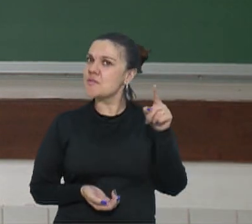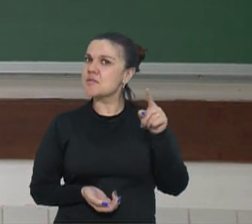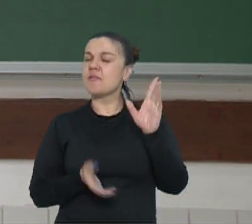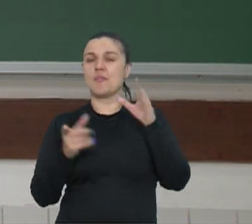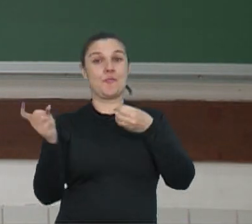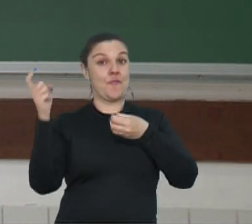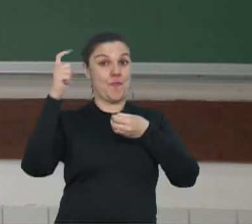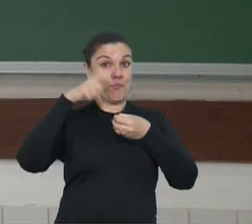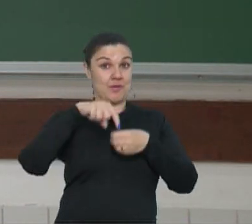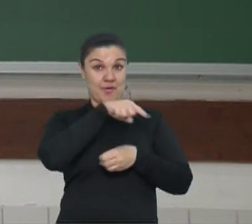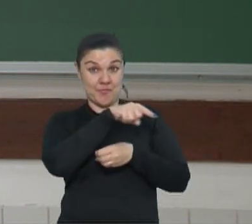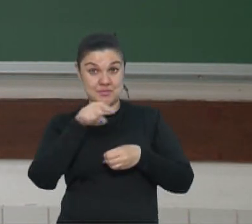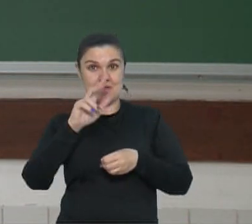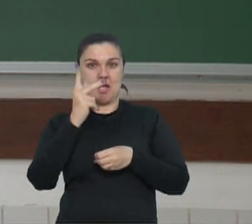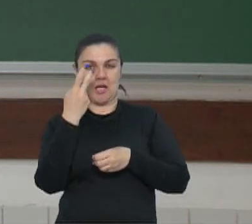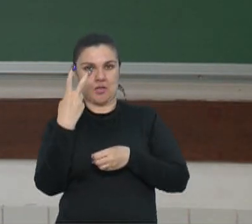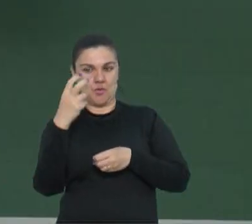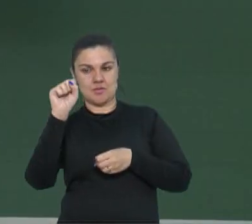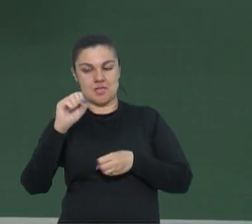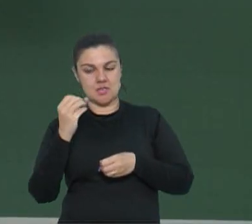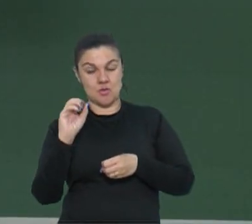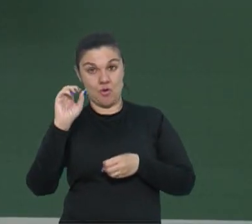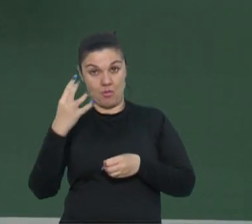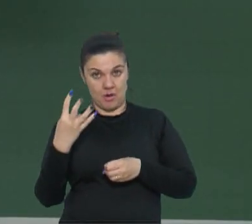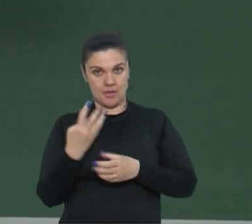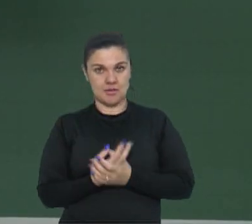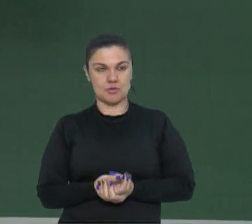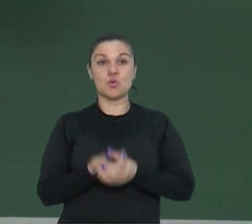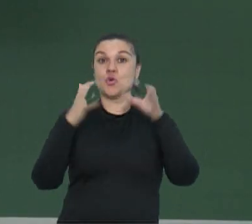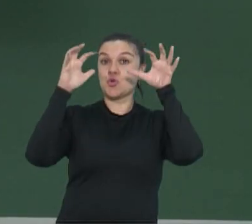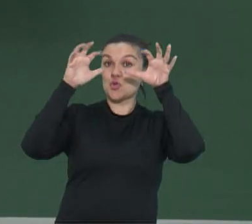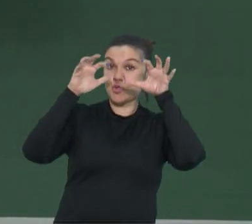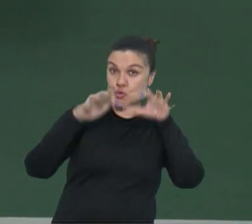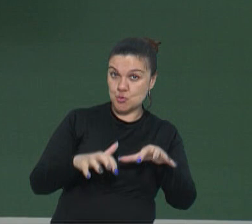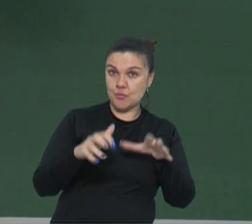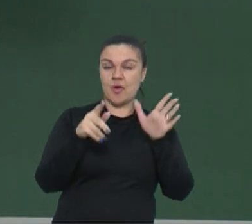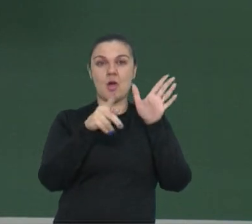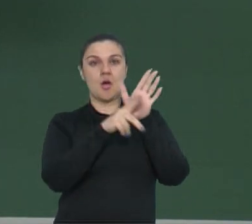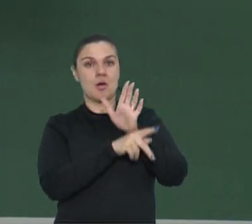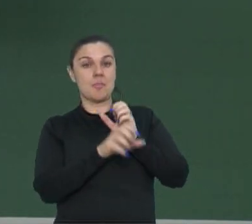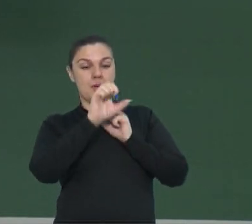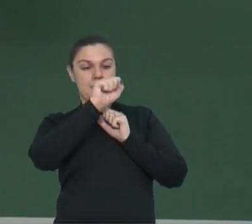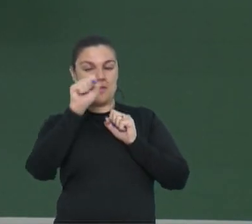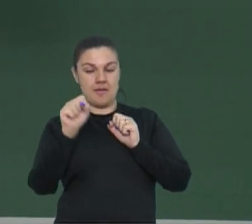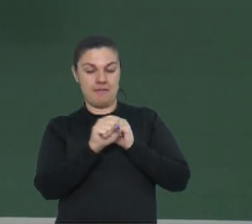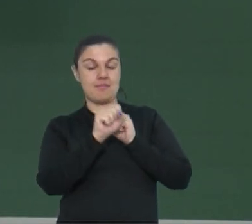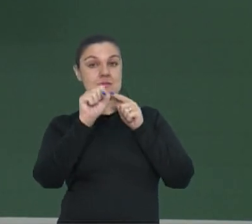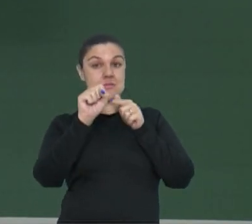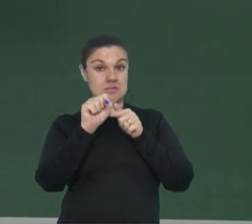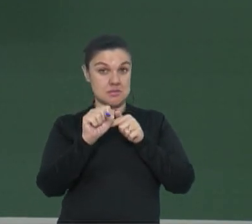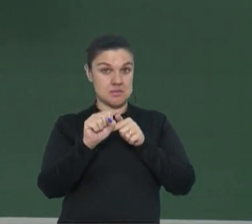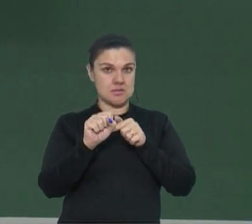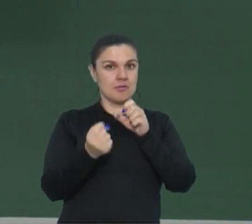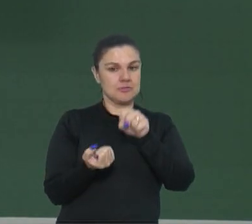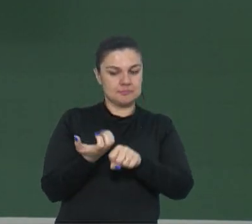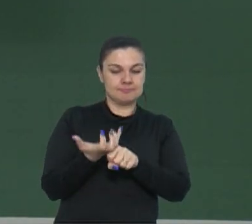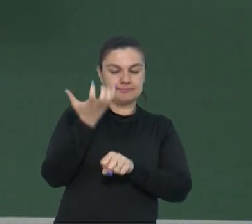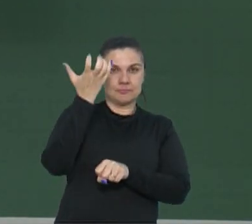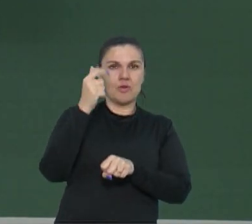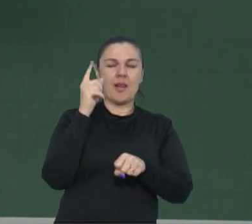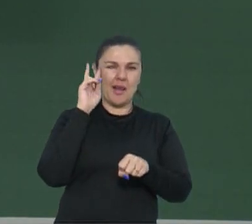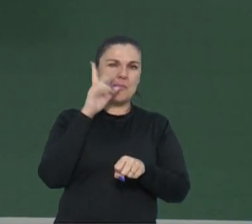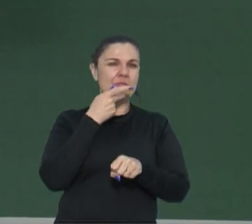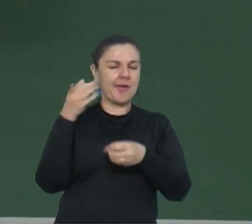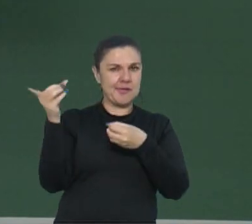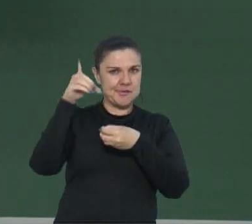Pessoal, vamos lá. H2SO4, falei para vocês, chuva ácida, vem do óxido do enxofre, principalmente queima de combustíveis como o